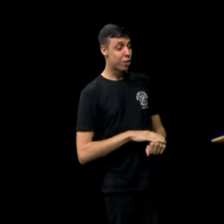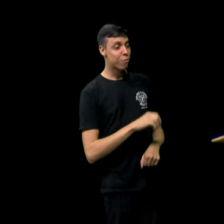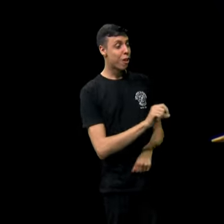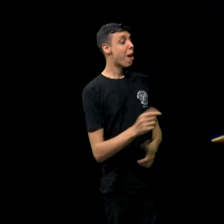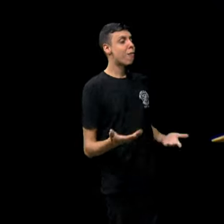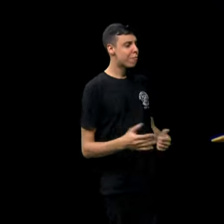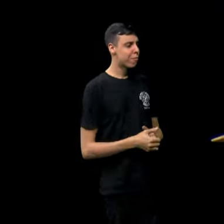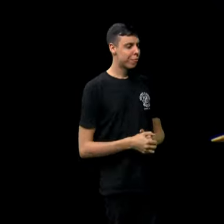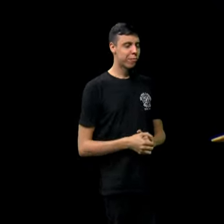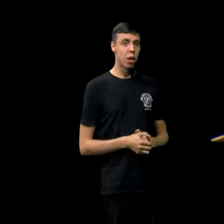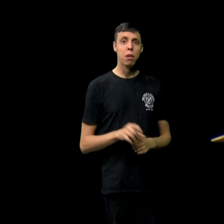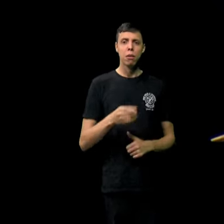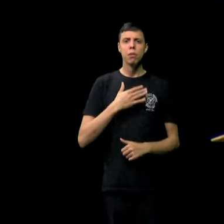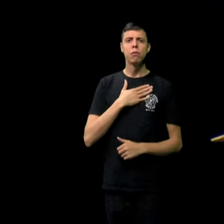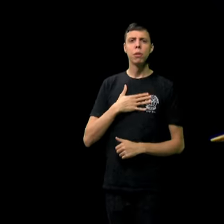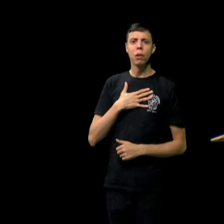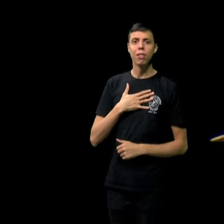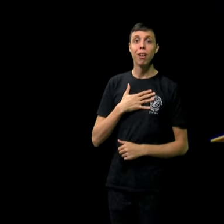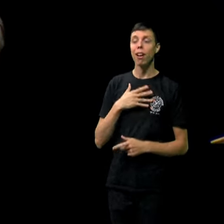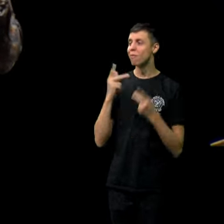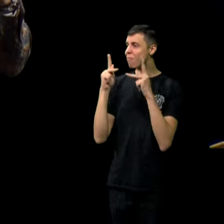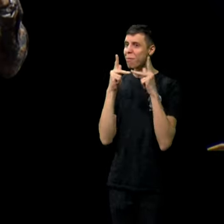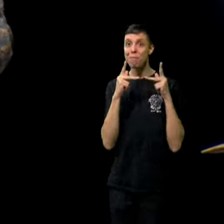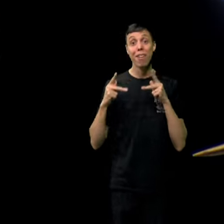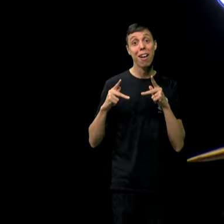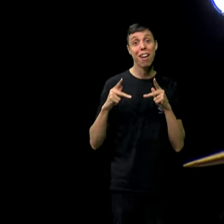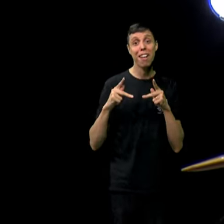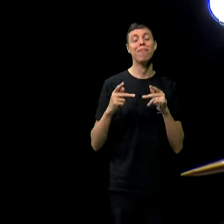gosto. E o que eu mais gosto? Pregar.